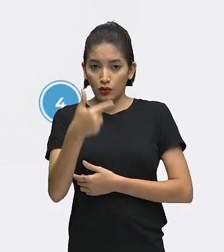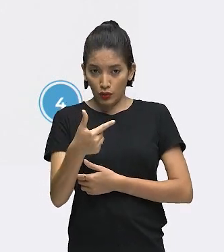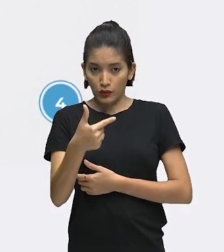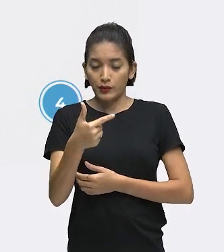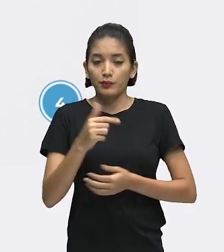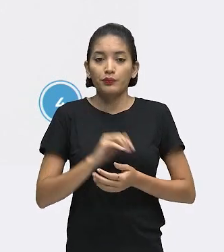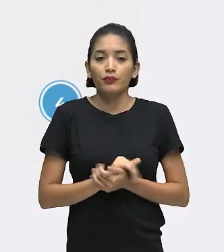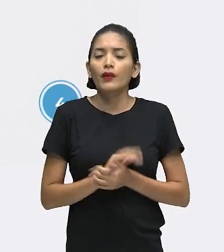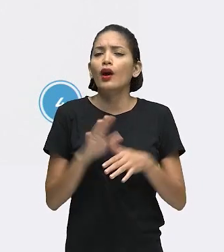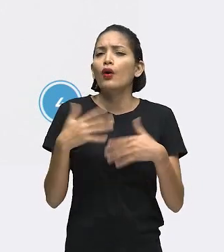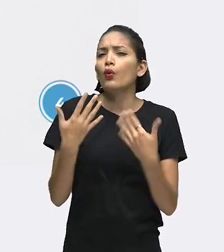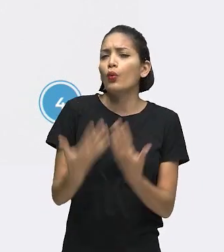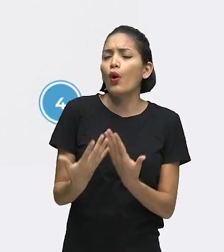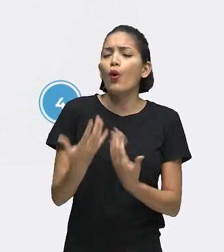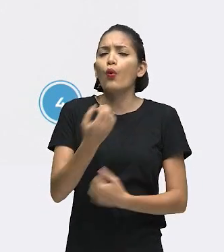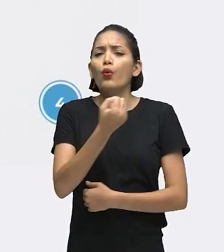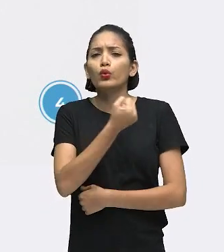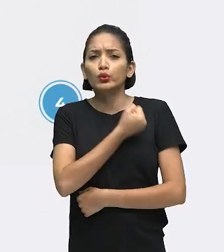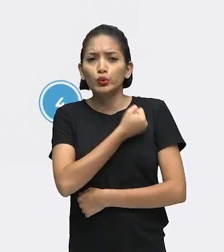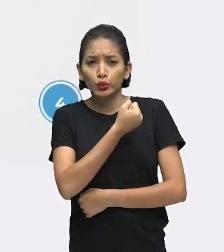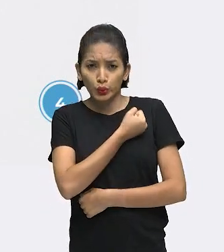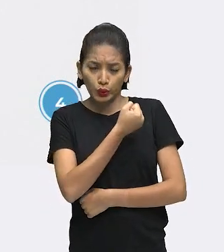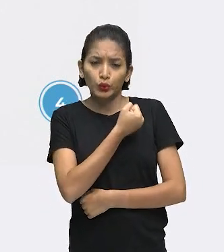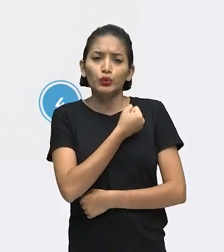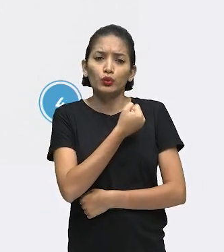4.512. Quais são os algarismos